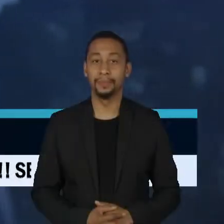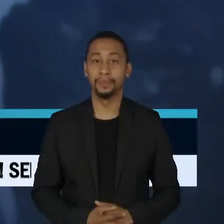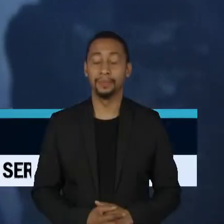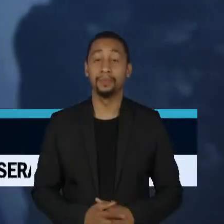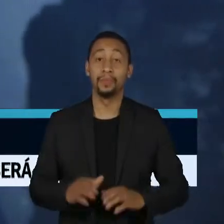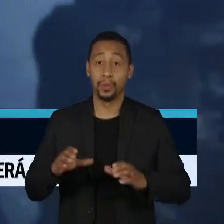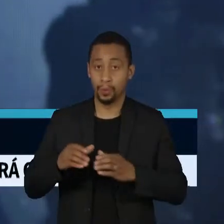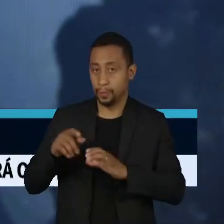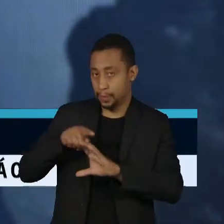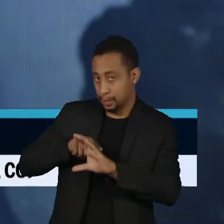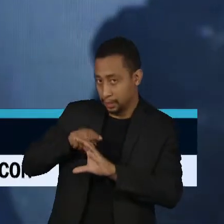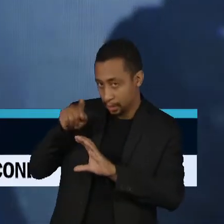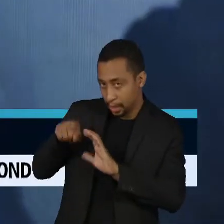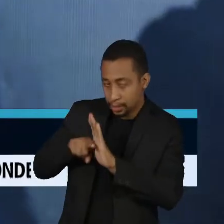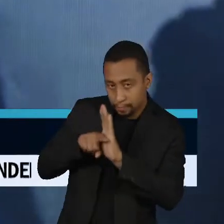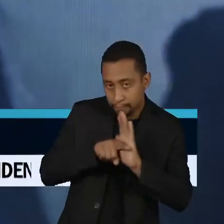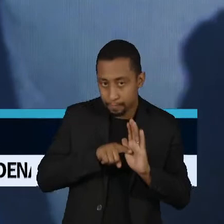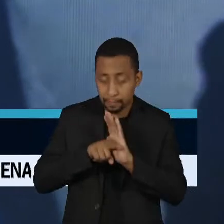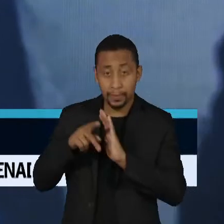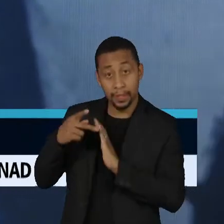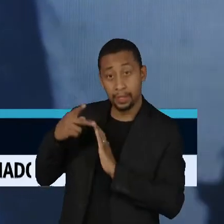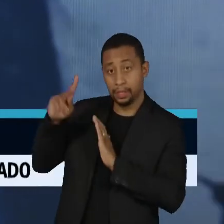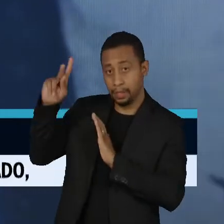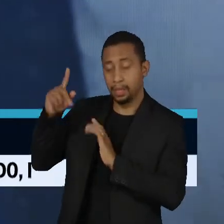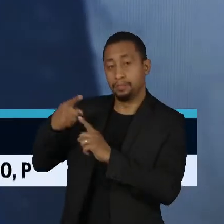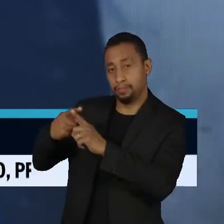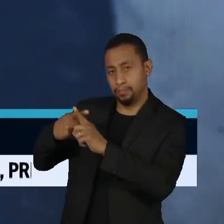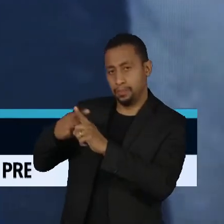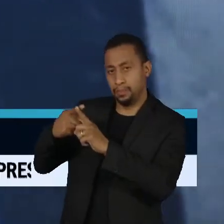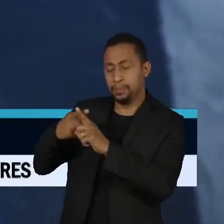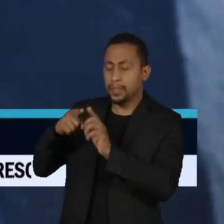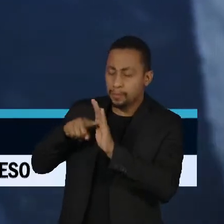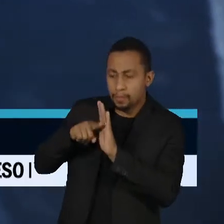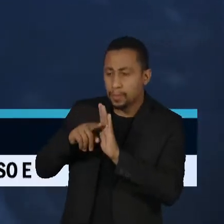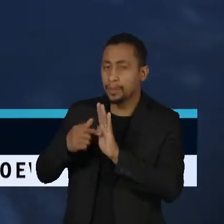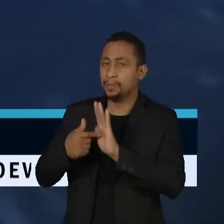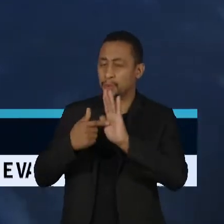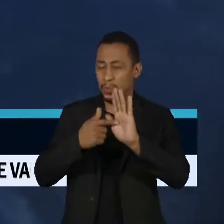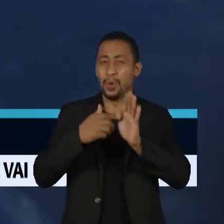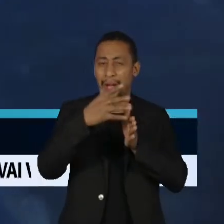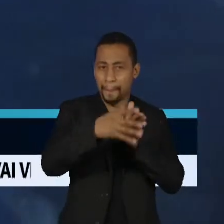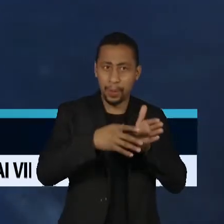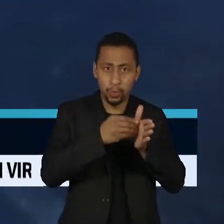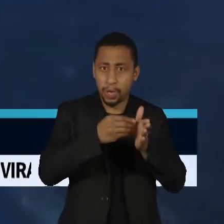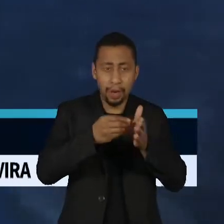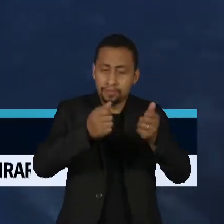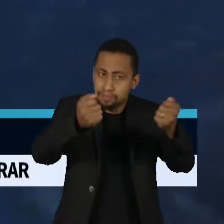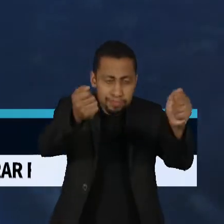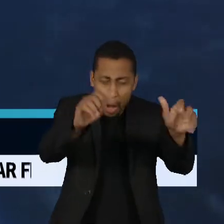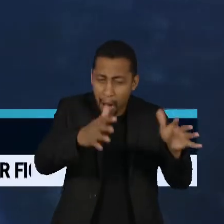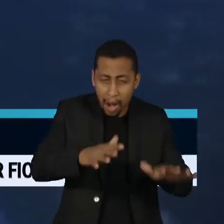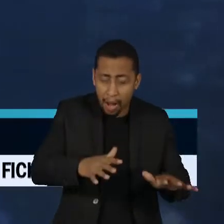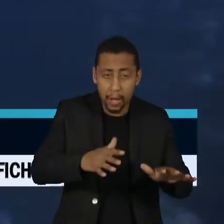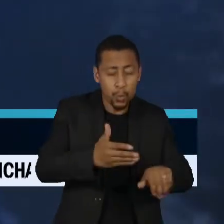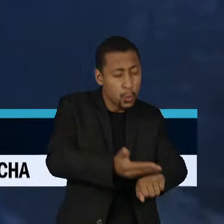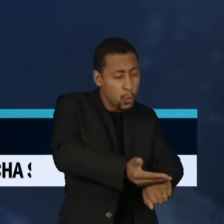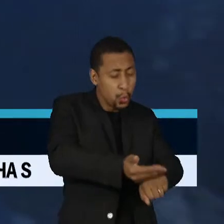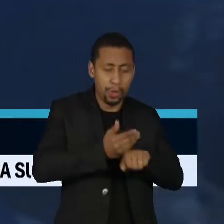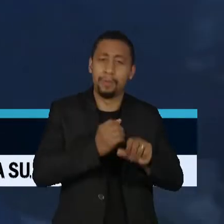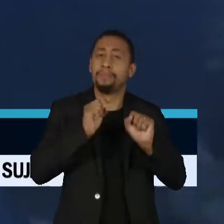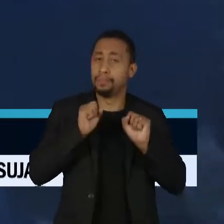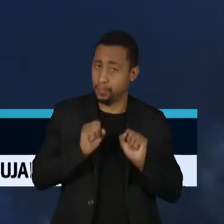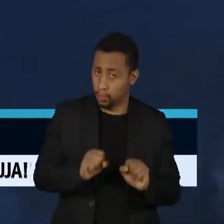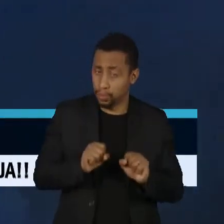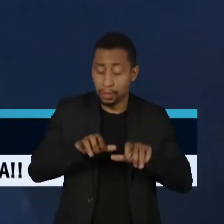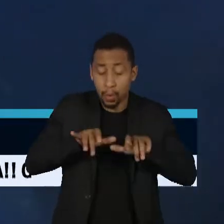Cientistas britânicos preveem que o colapso da Amazônia pode acontecer antes do que se esperava. De acordo com simulações feitas por computadores,